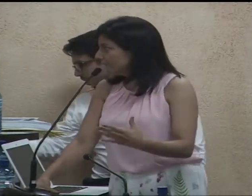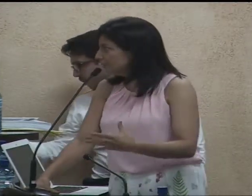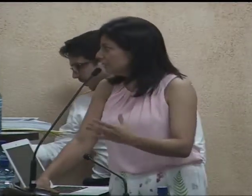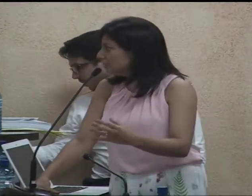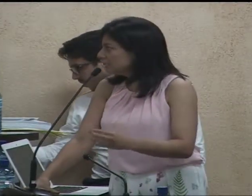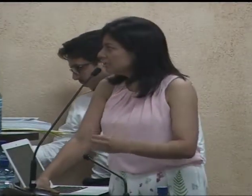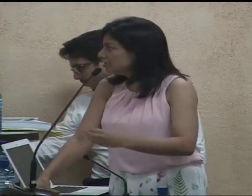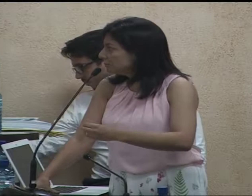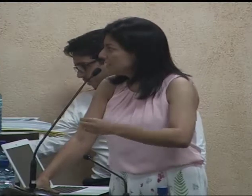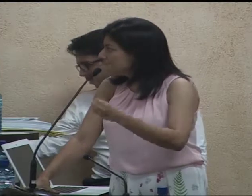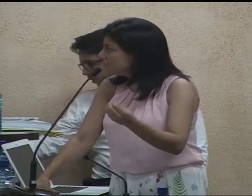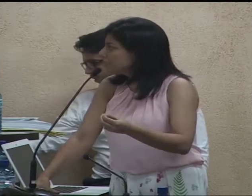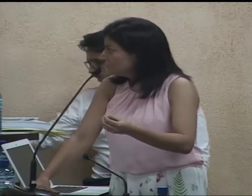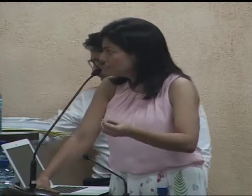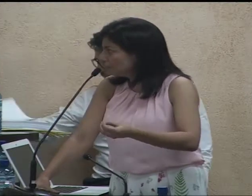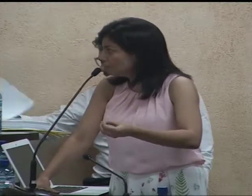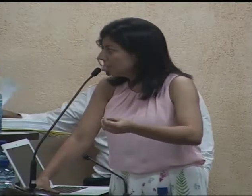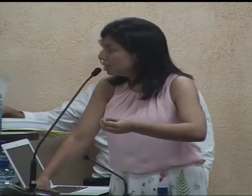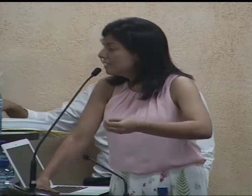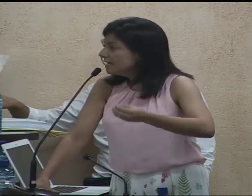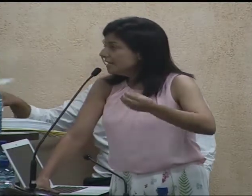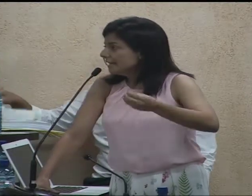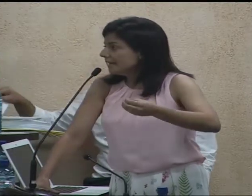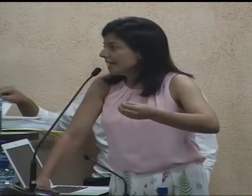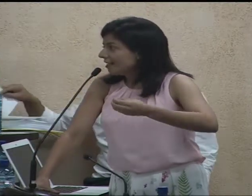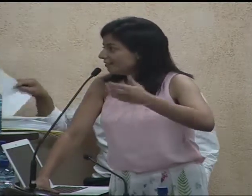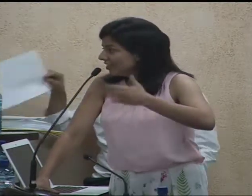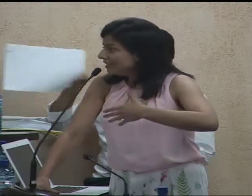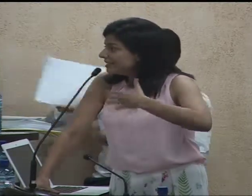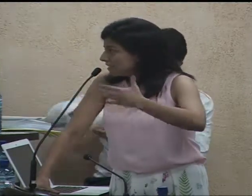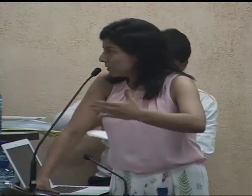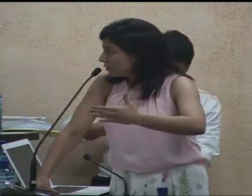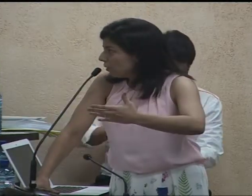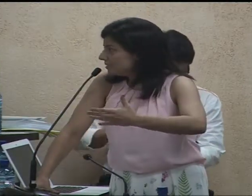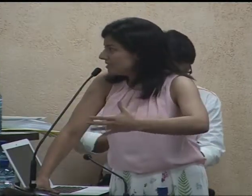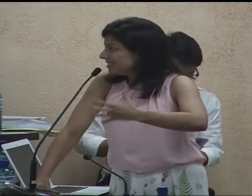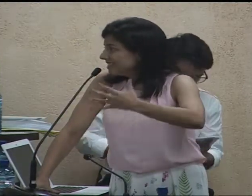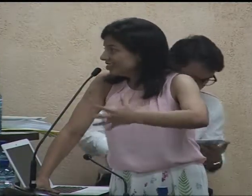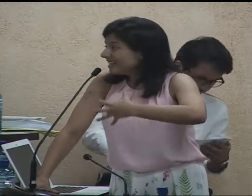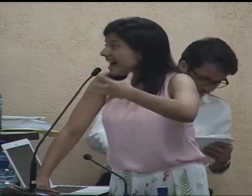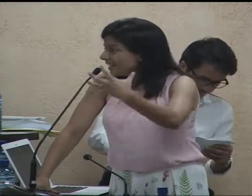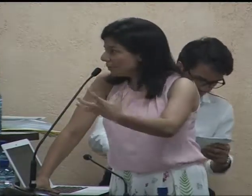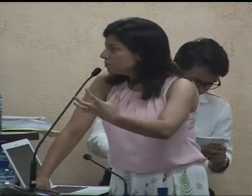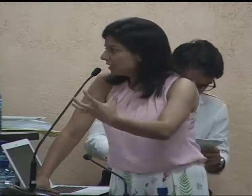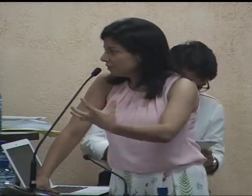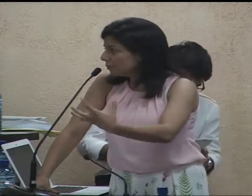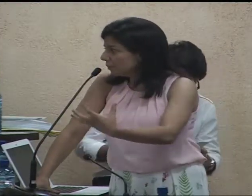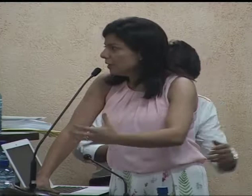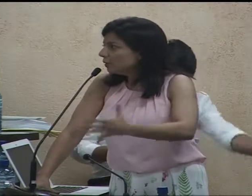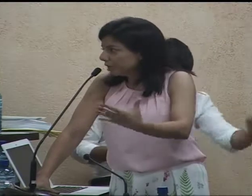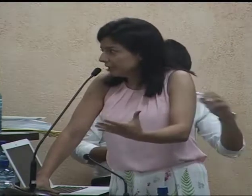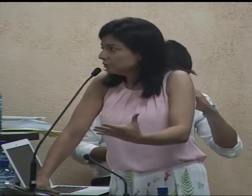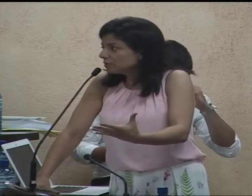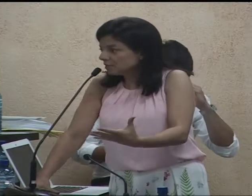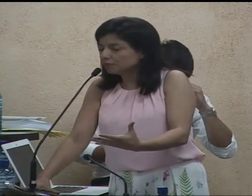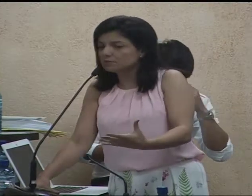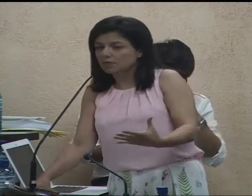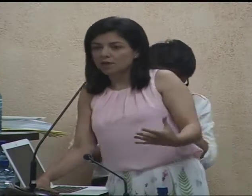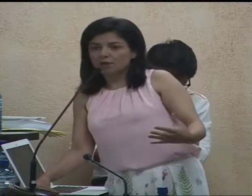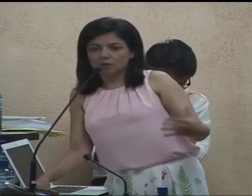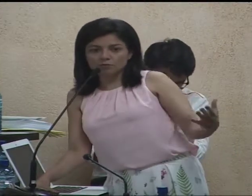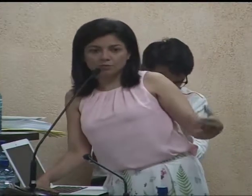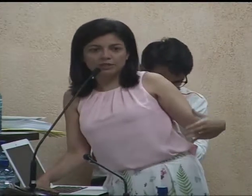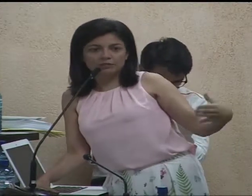não podemos simplesmente desprezar o serviço público e a vida dessas pessoas que se dedicaram ao serviço público por tantos